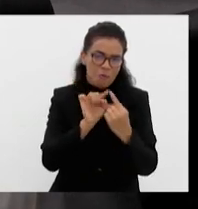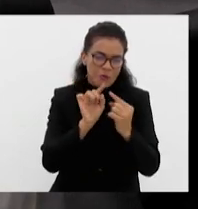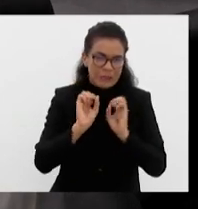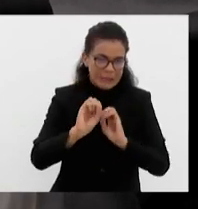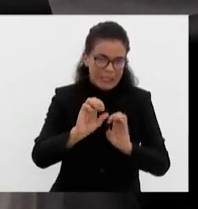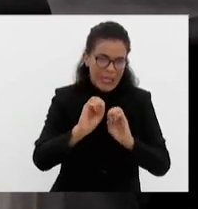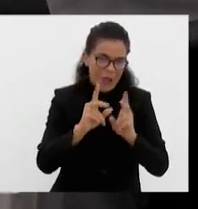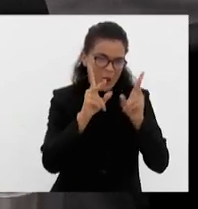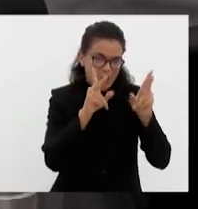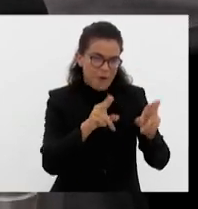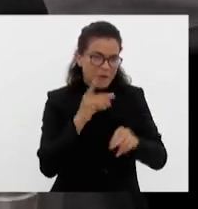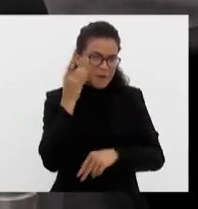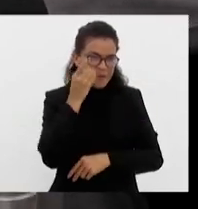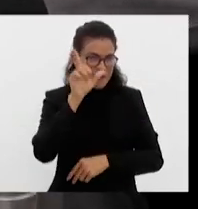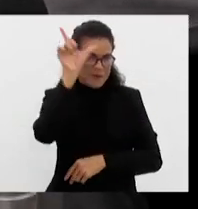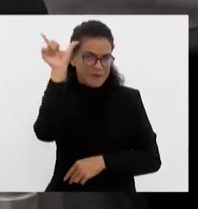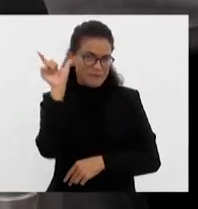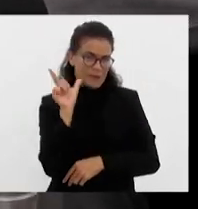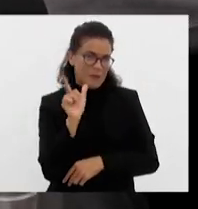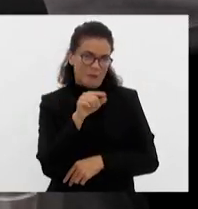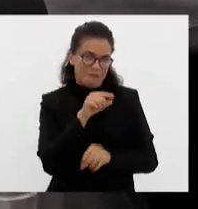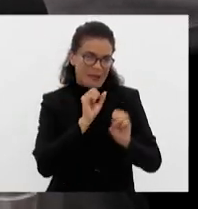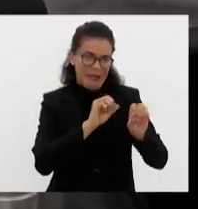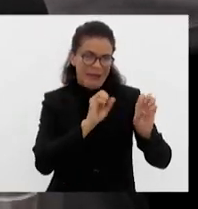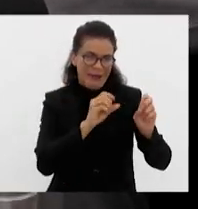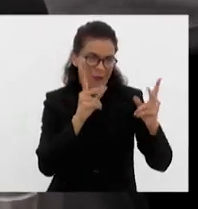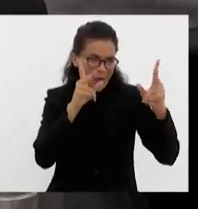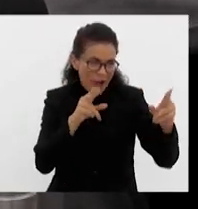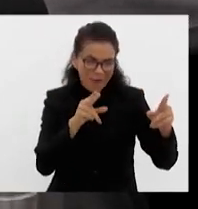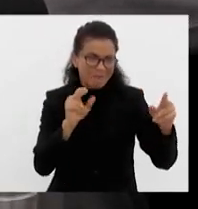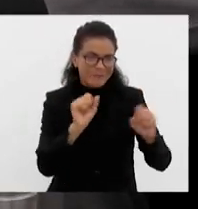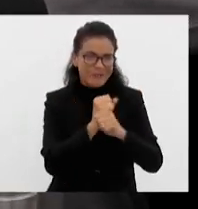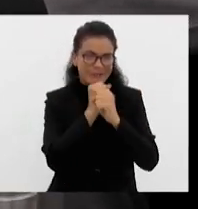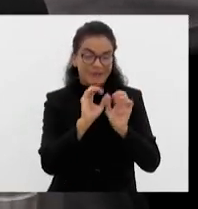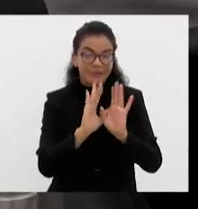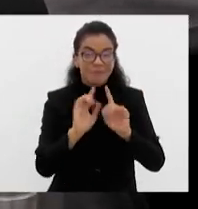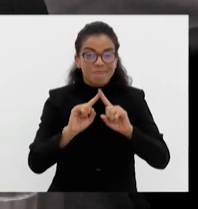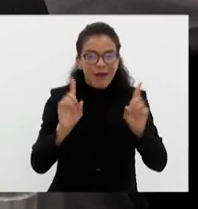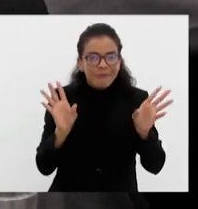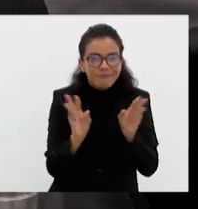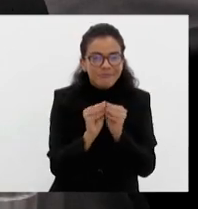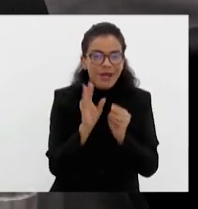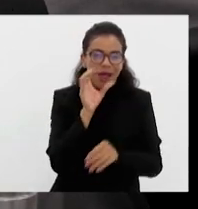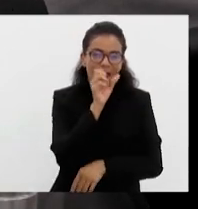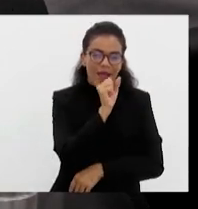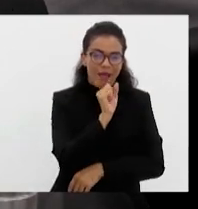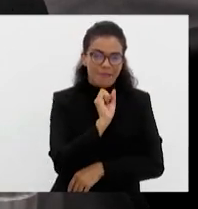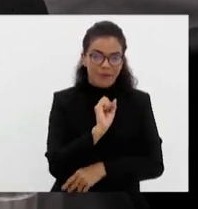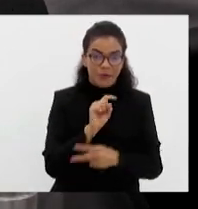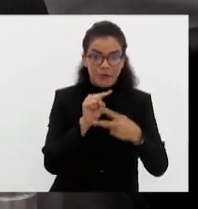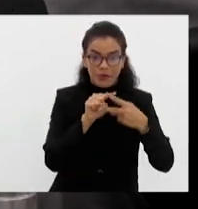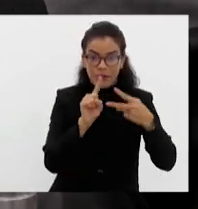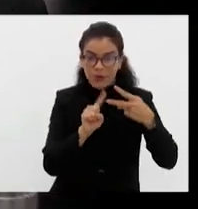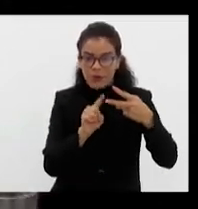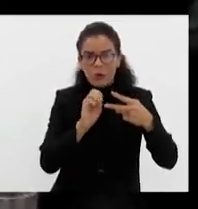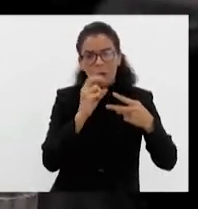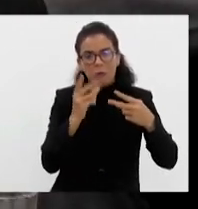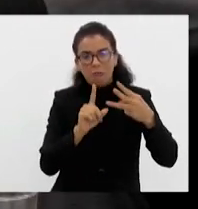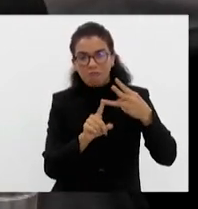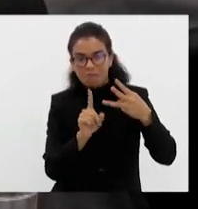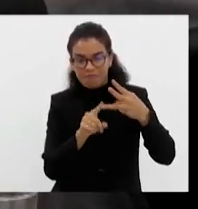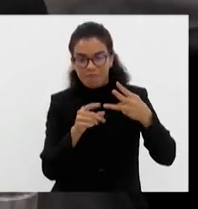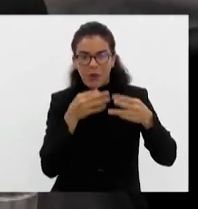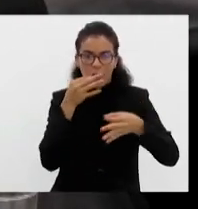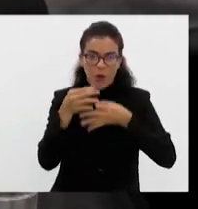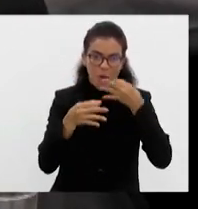Luiz Paulo acabou de dar, né? Aulas. Mas eu queria, muito rapidamente, dizer, fazer dois ou três comentários que eu acho